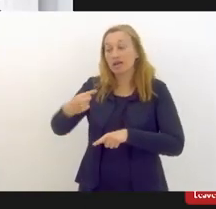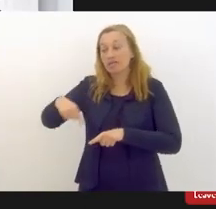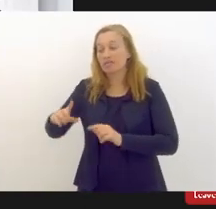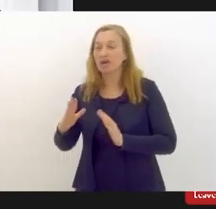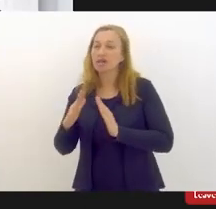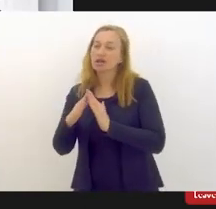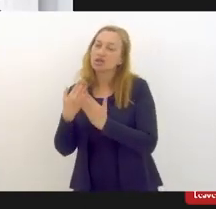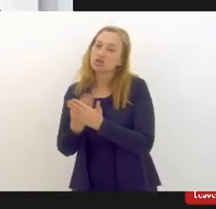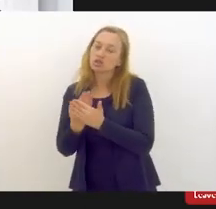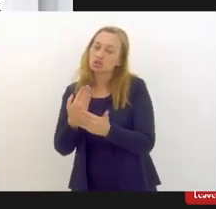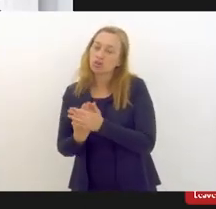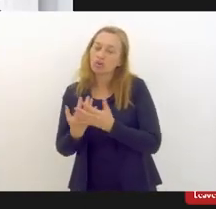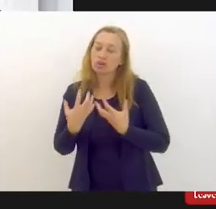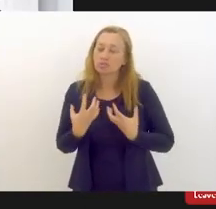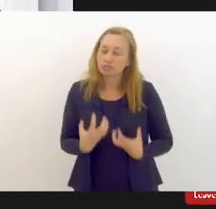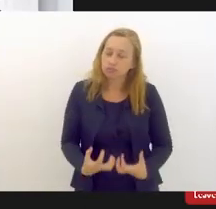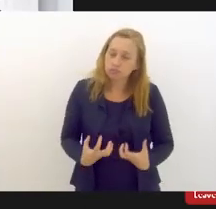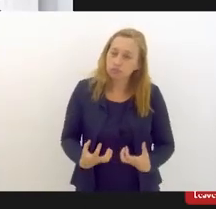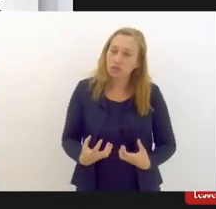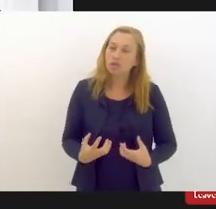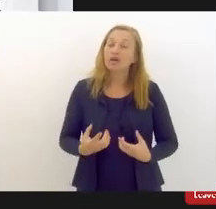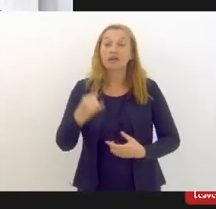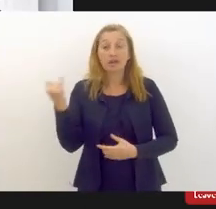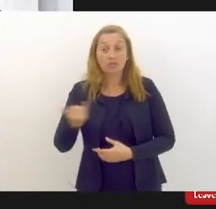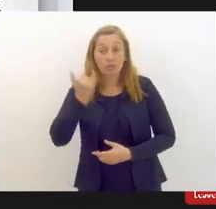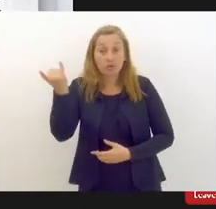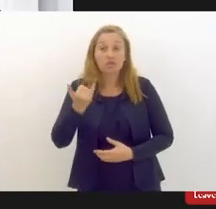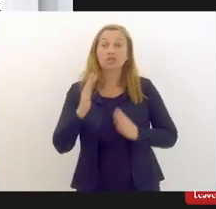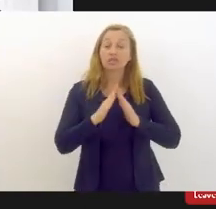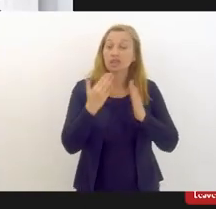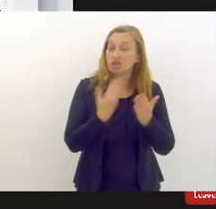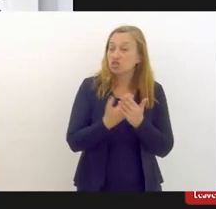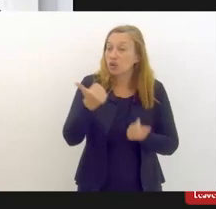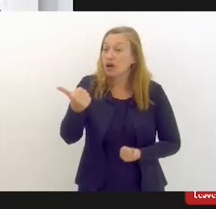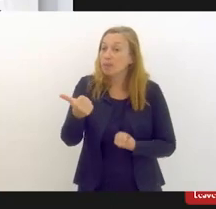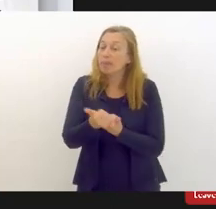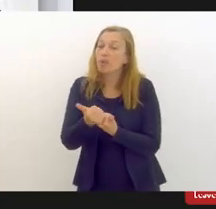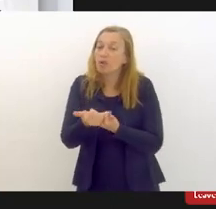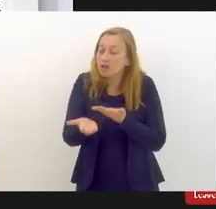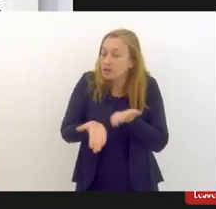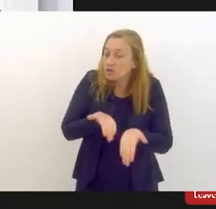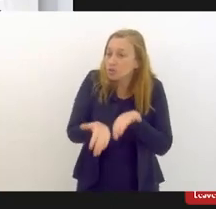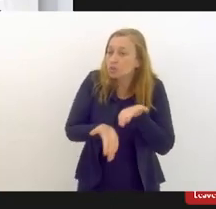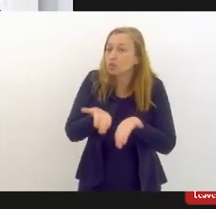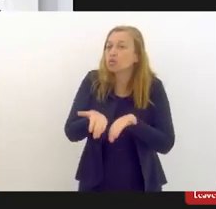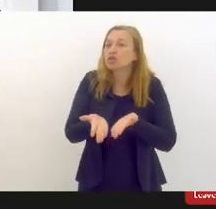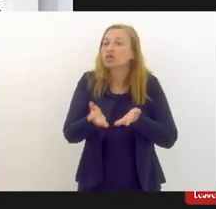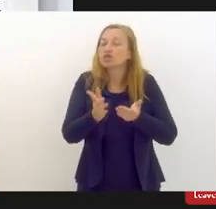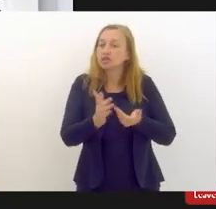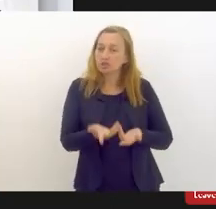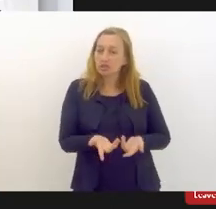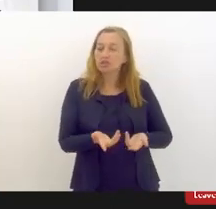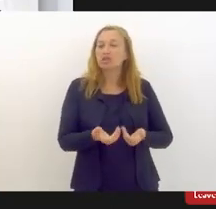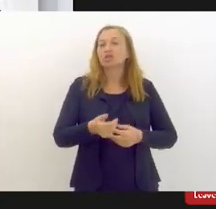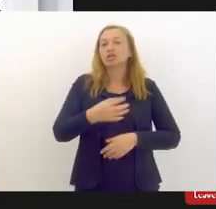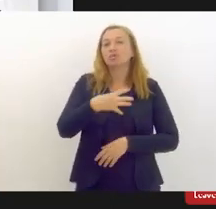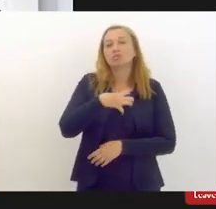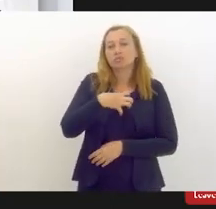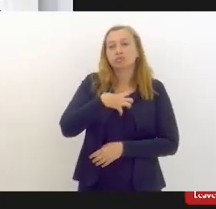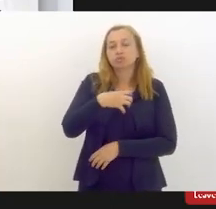já cansado, e é bastante importante que essa escola seja acolhedora, seja dinâmica, e que esse aluno se